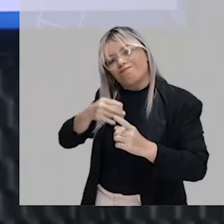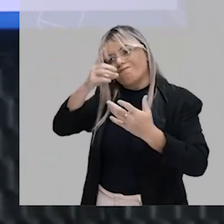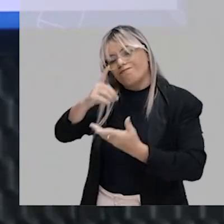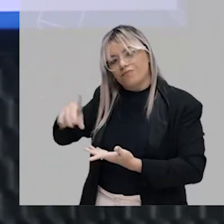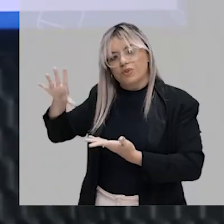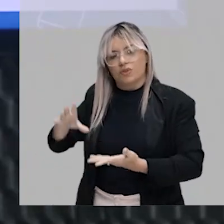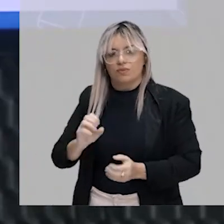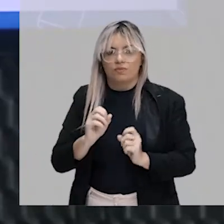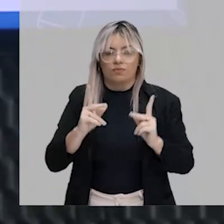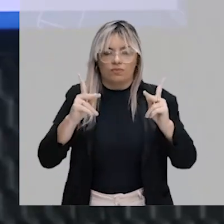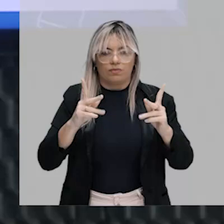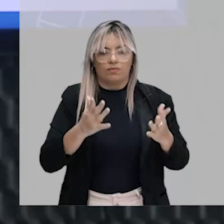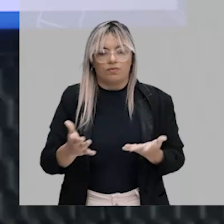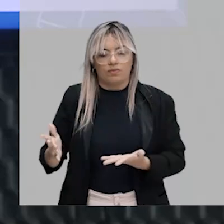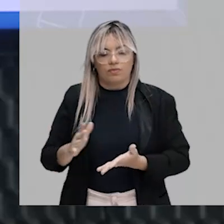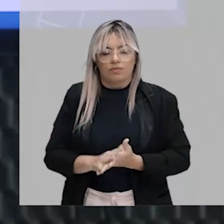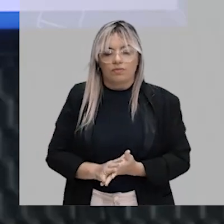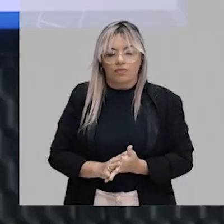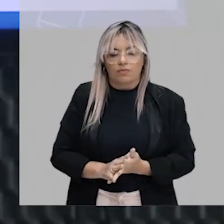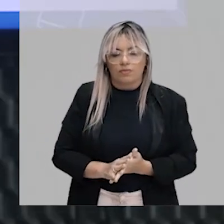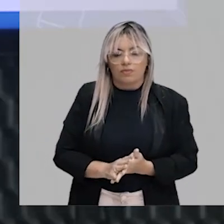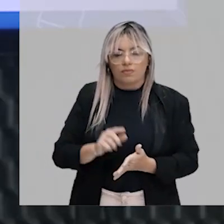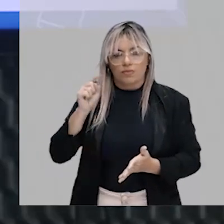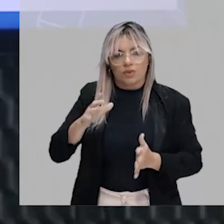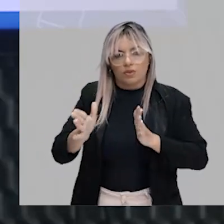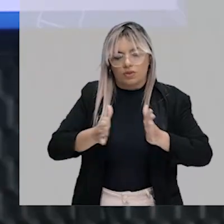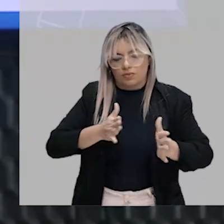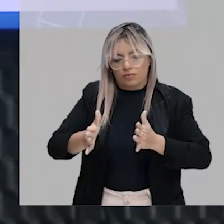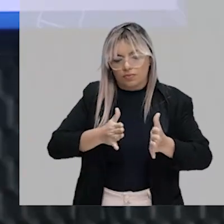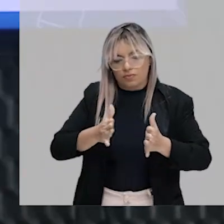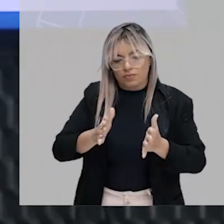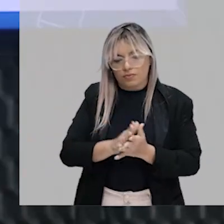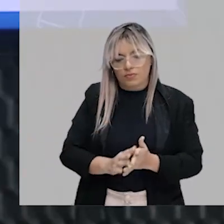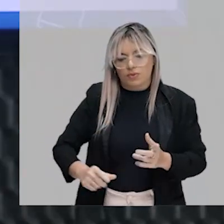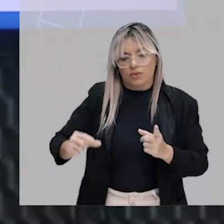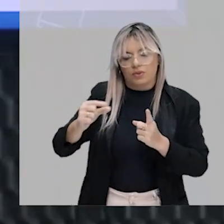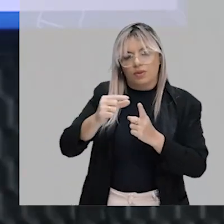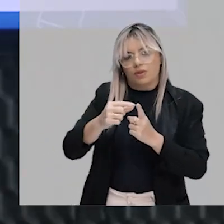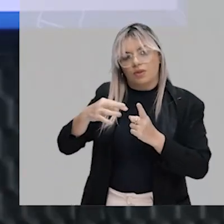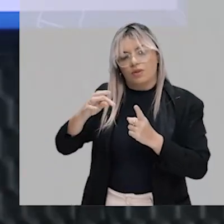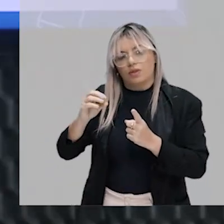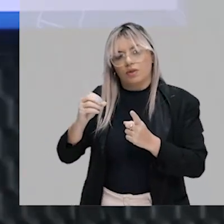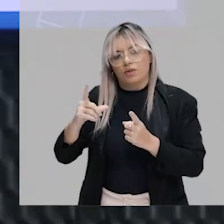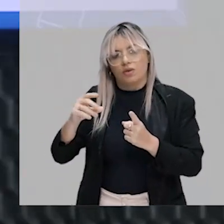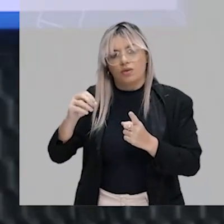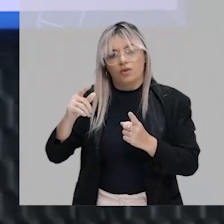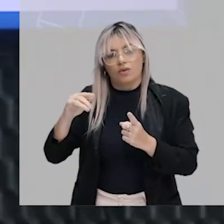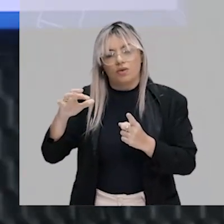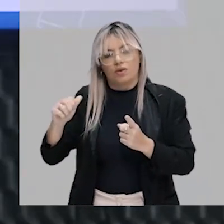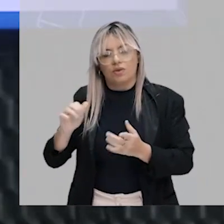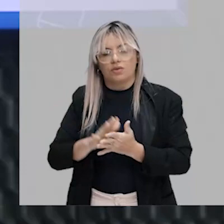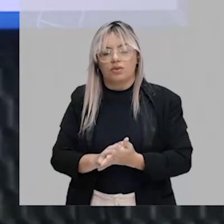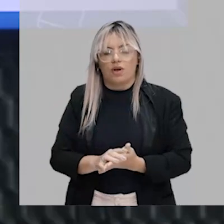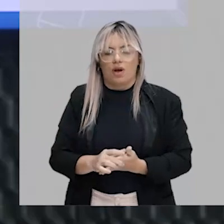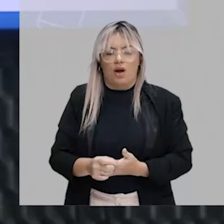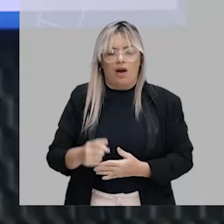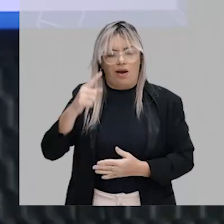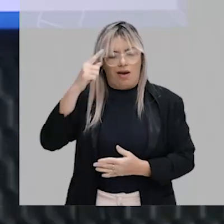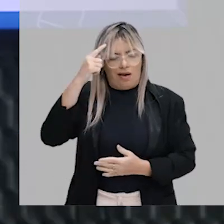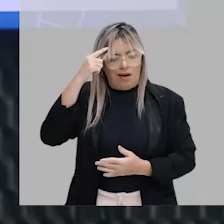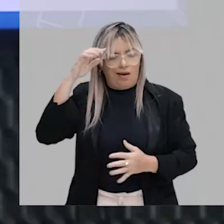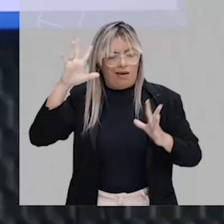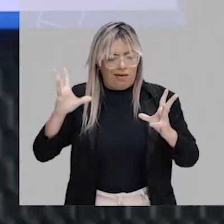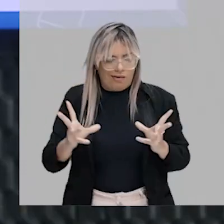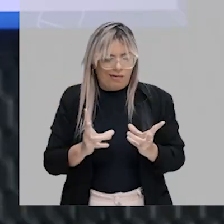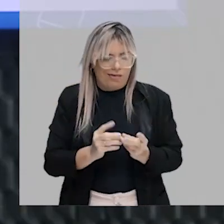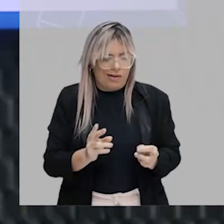deuses, ok? Então, se o estágio se chama teológico, o que você já é capaz de deduzir? Que tem a ver com a religião.